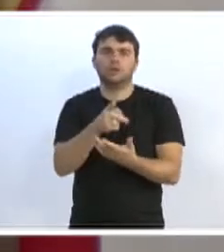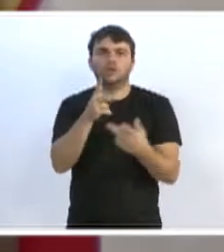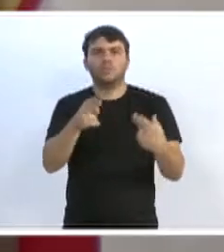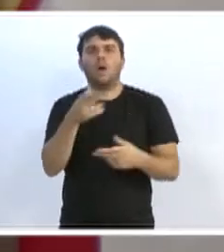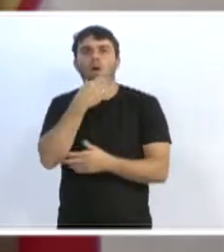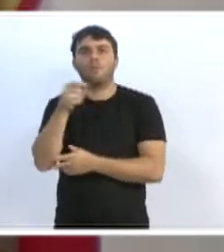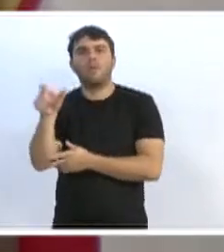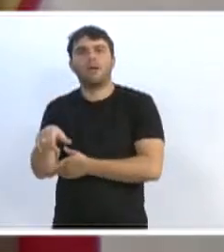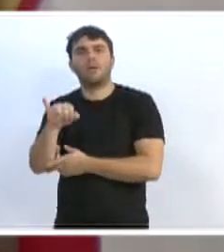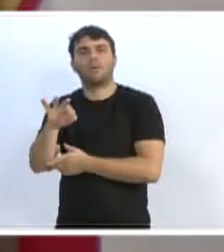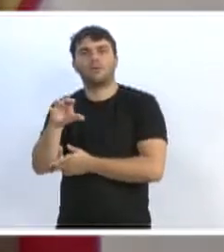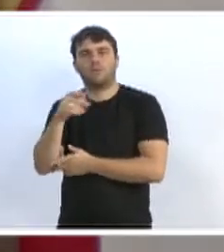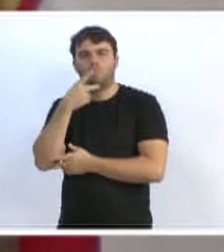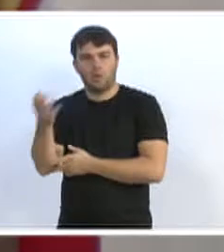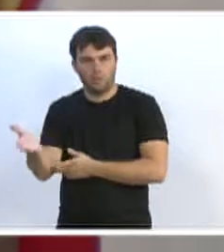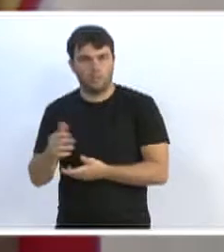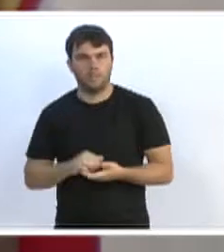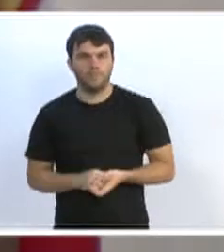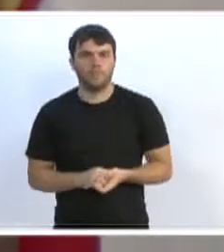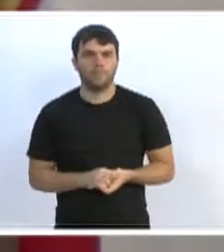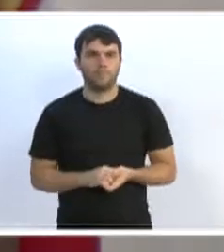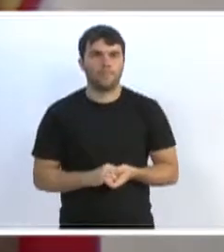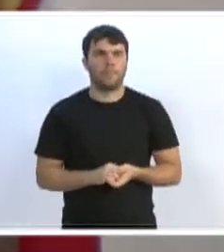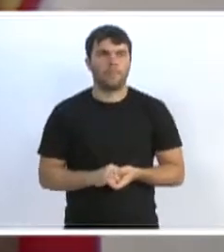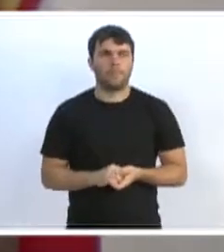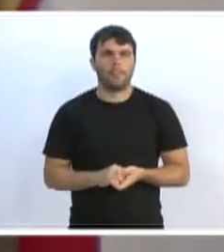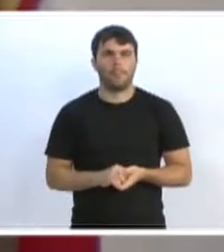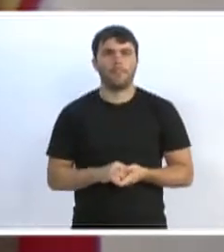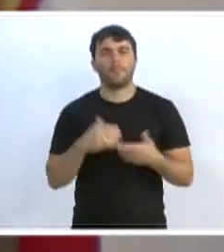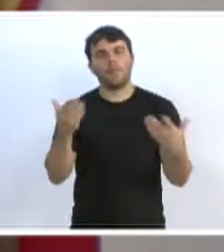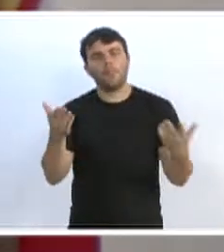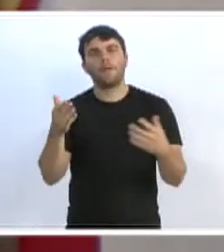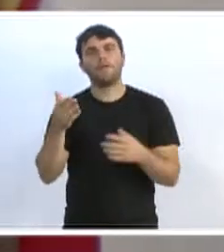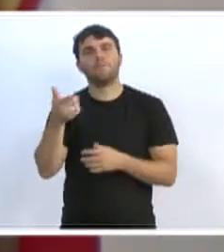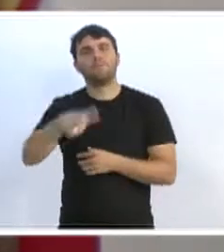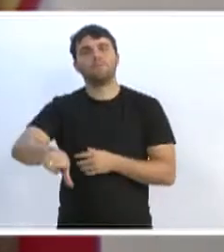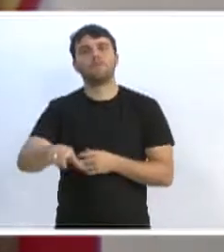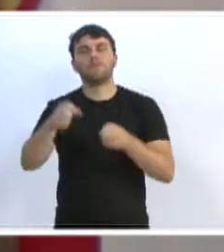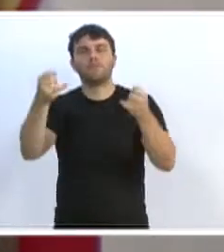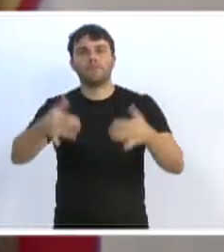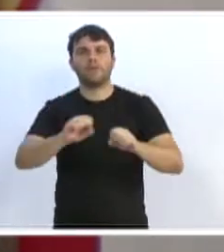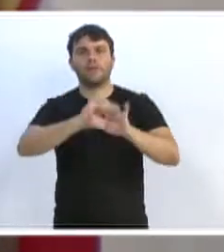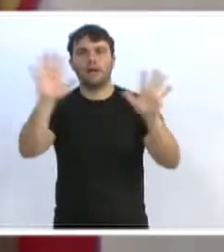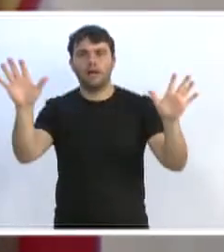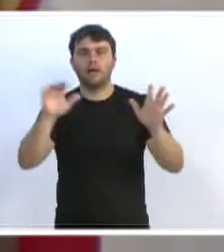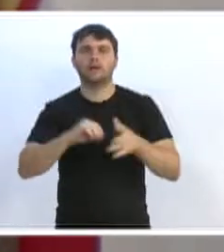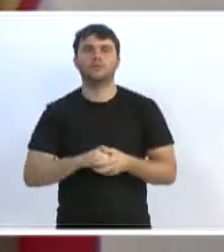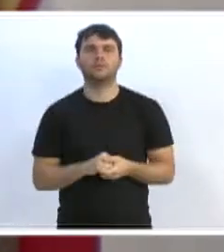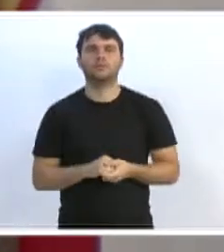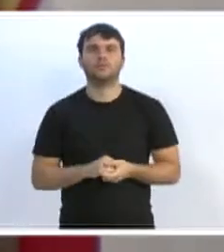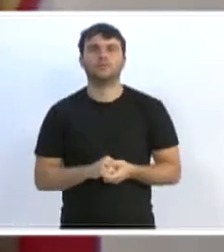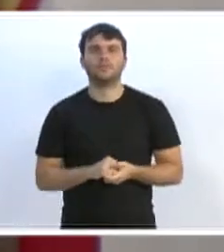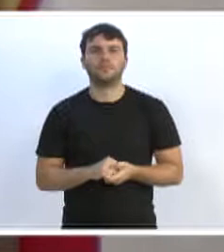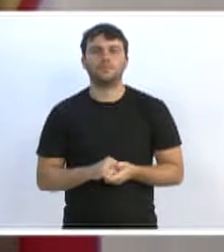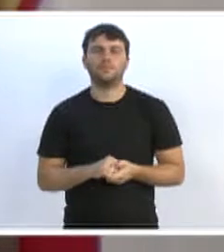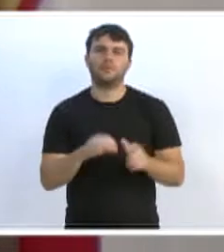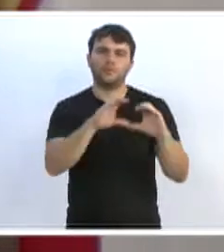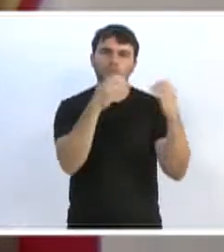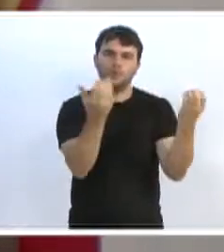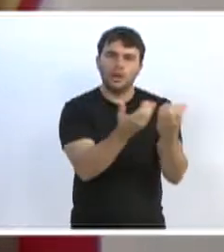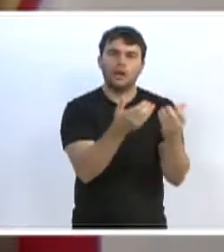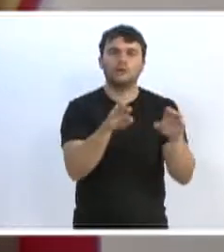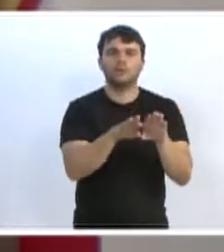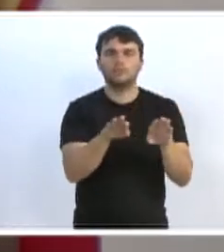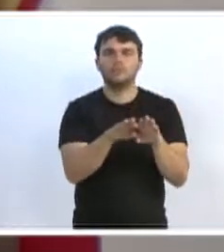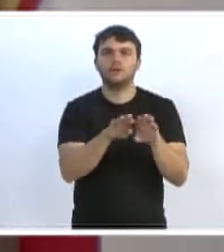falou. Quero também só deixar bem claro para a nossa comunidade lá e para todos os vereadores.